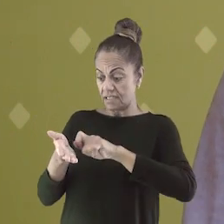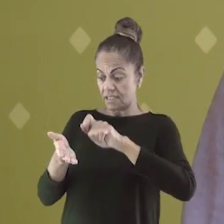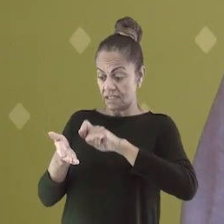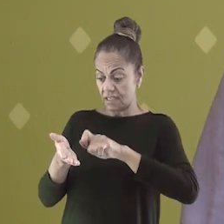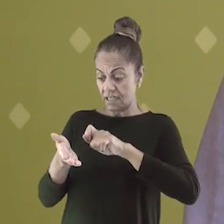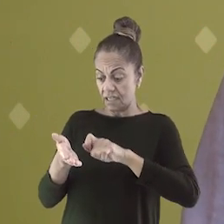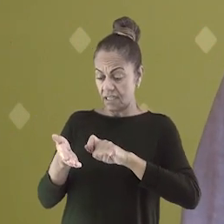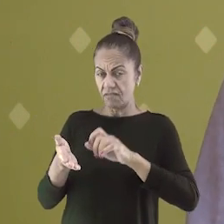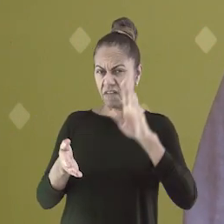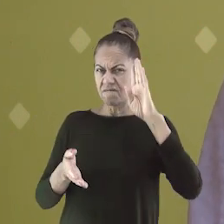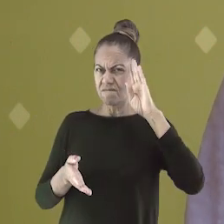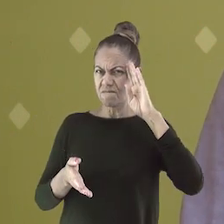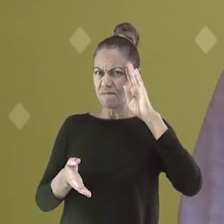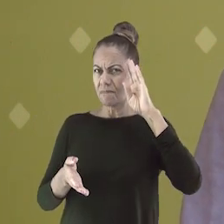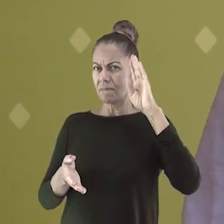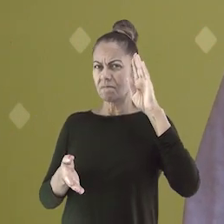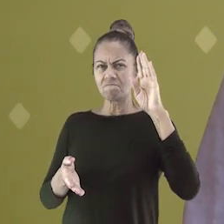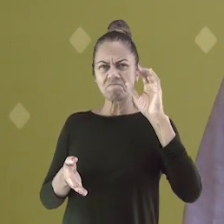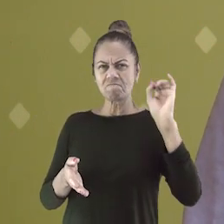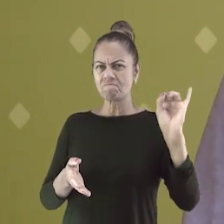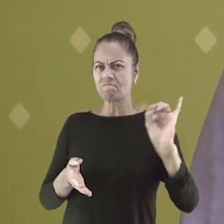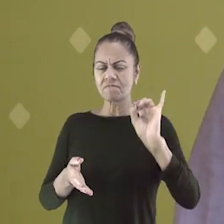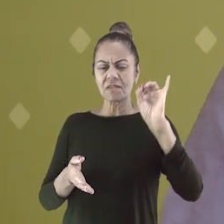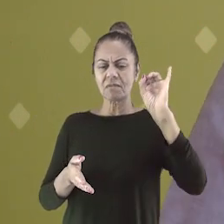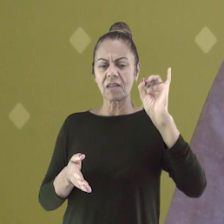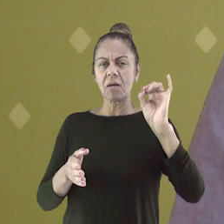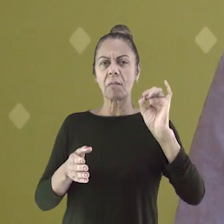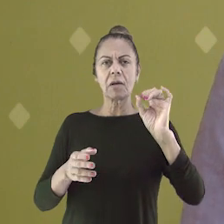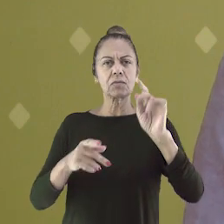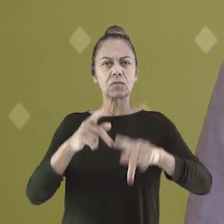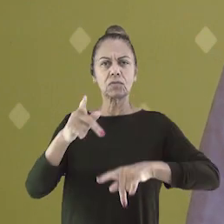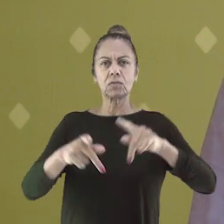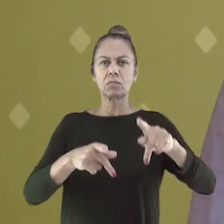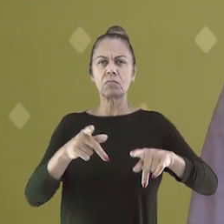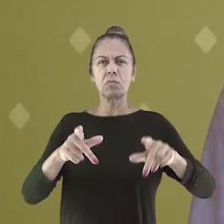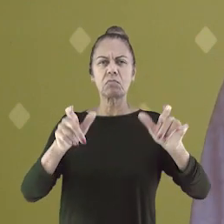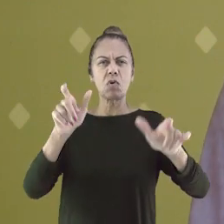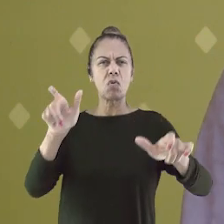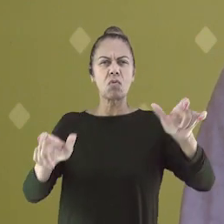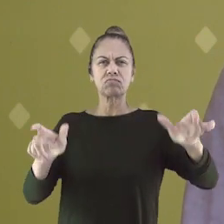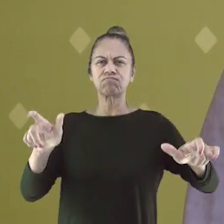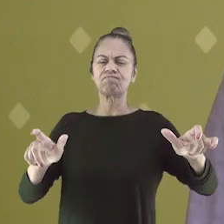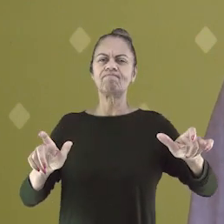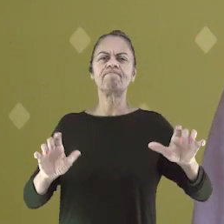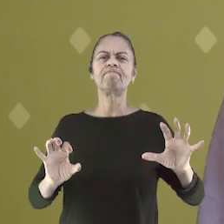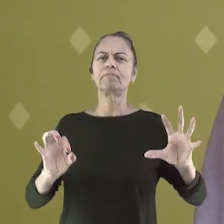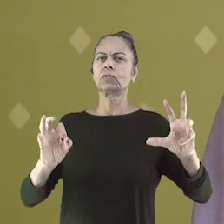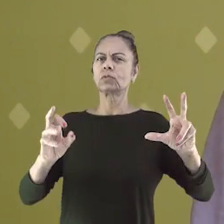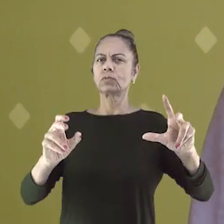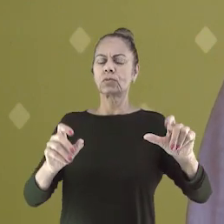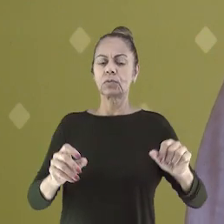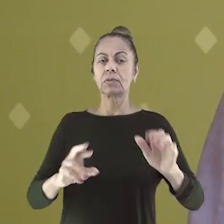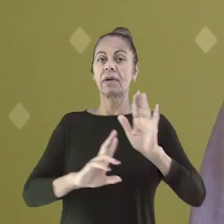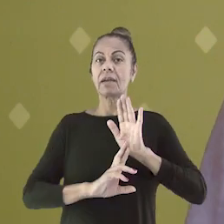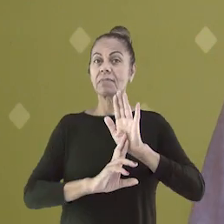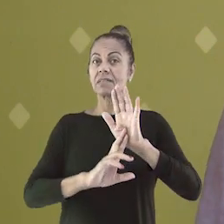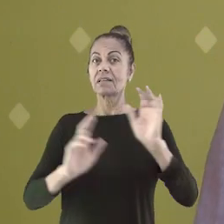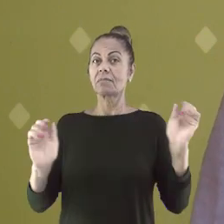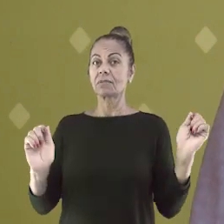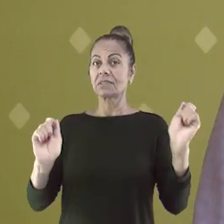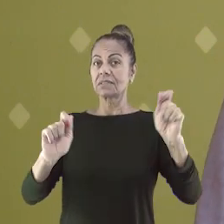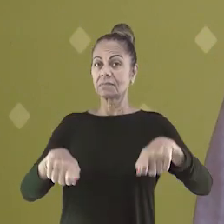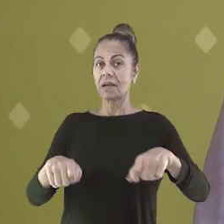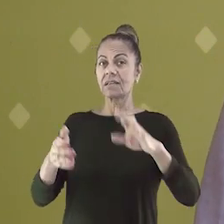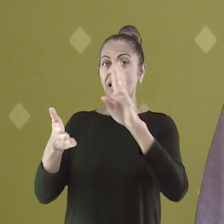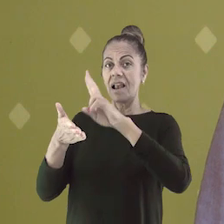a escrita foi um passo fundamental para a humanidade, não apenas por ser uma forma de registro da história, mas também por